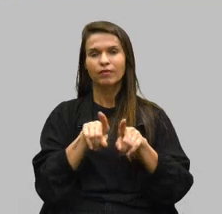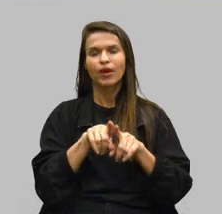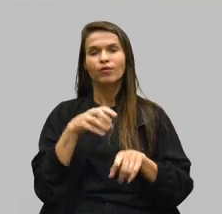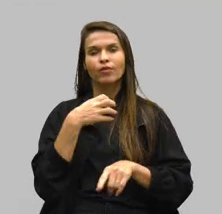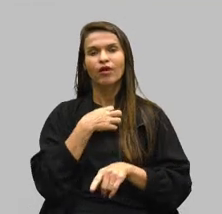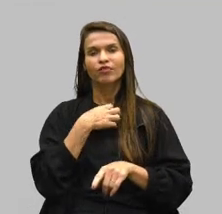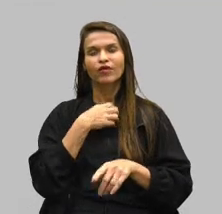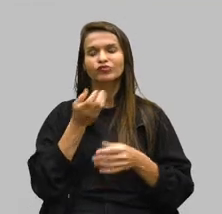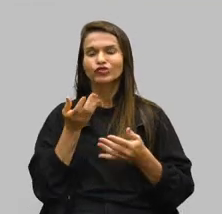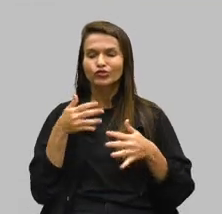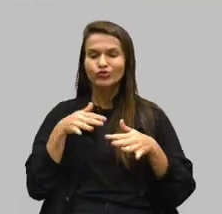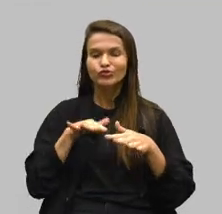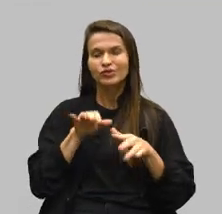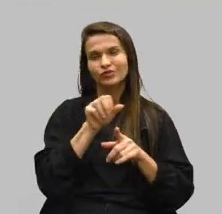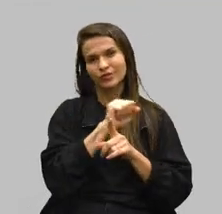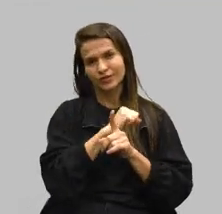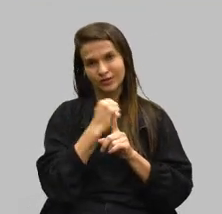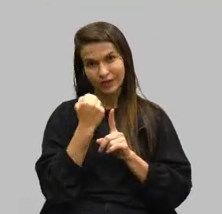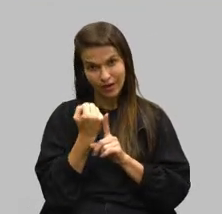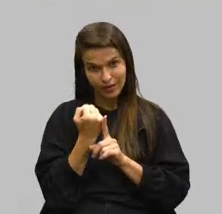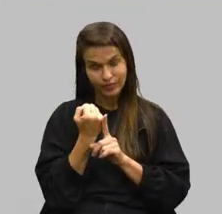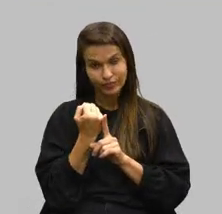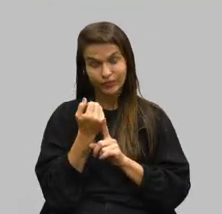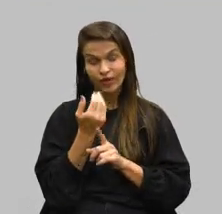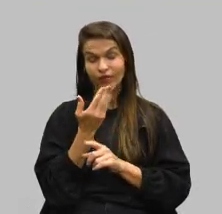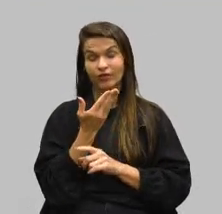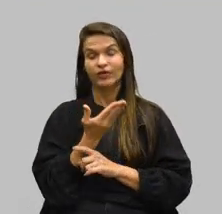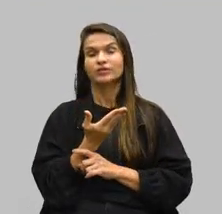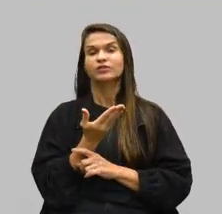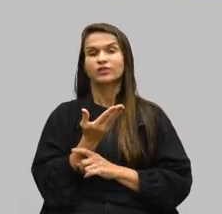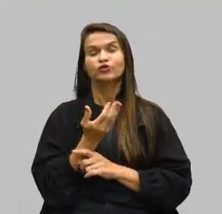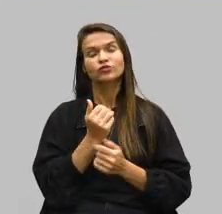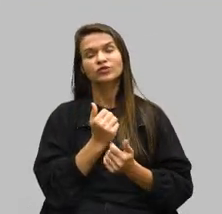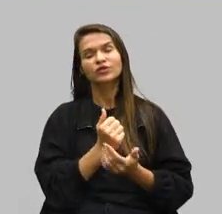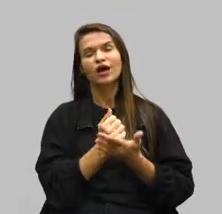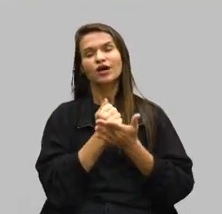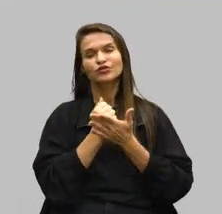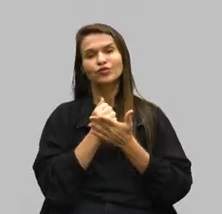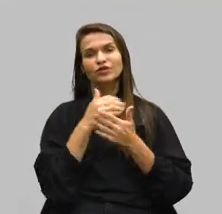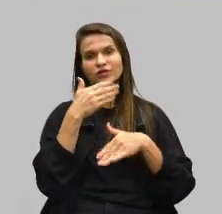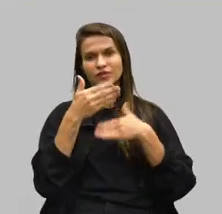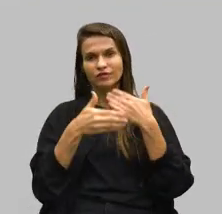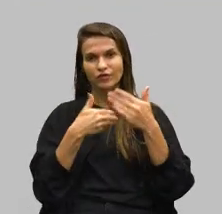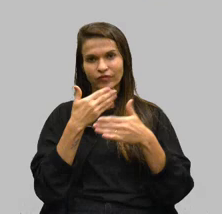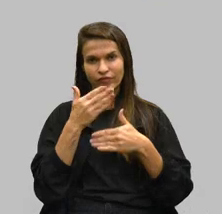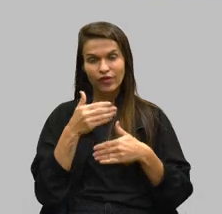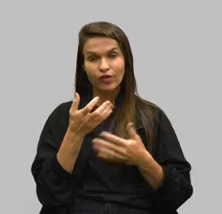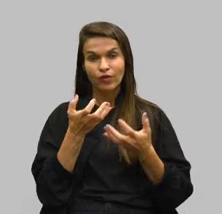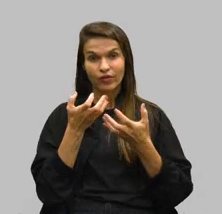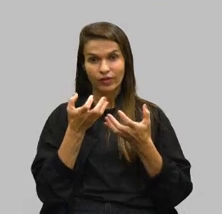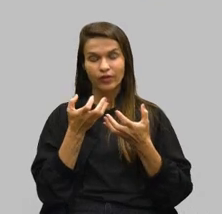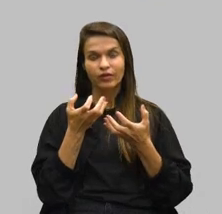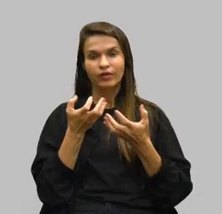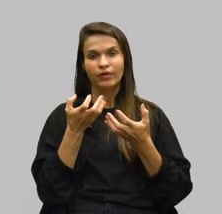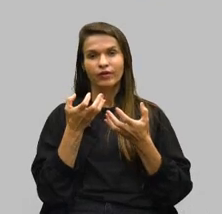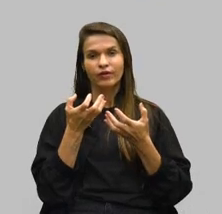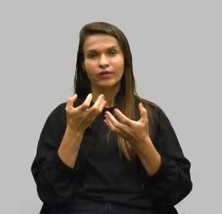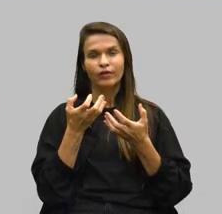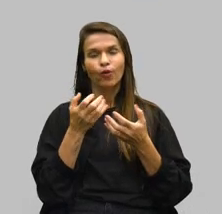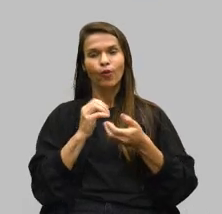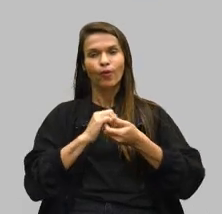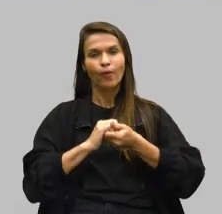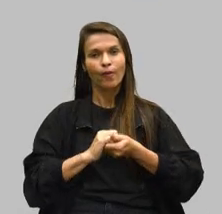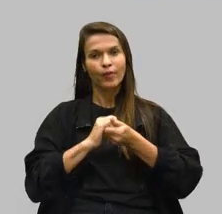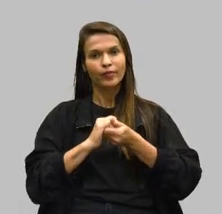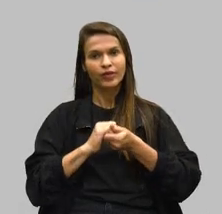de inclusão social então que você nos ajude a desenvolver já quero aqui eh cumprimentar